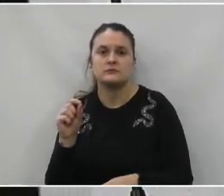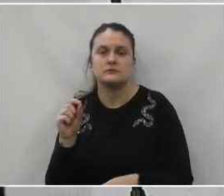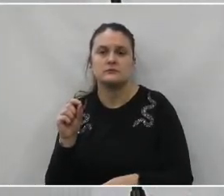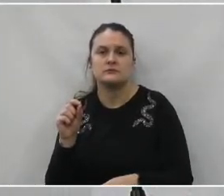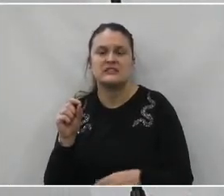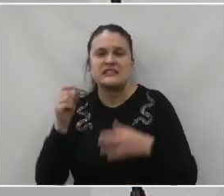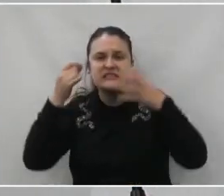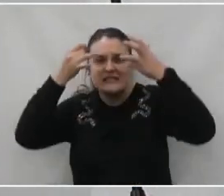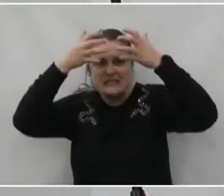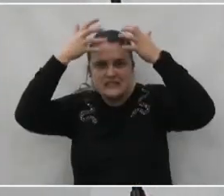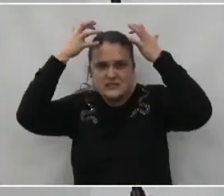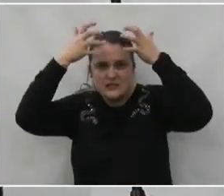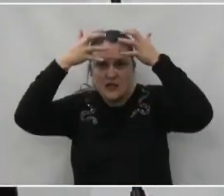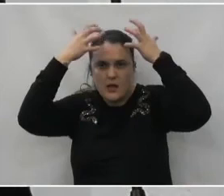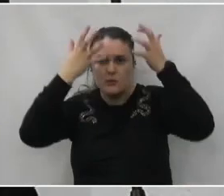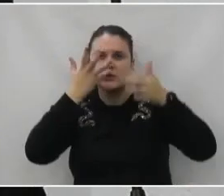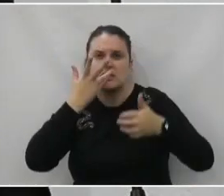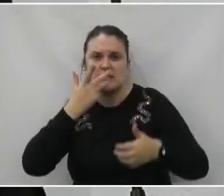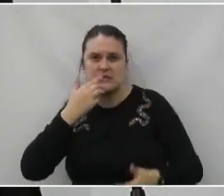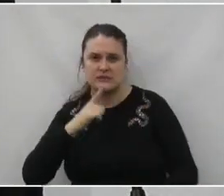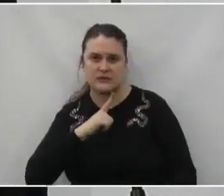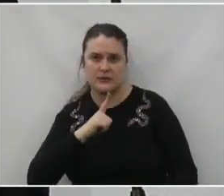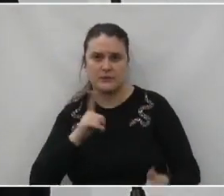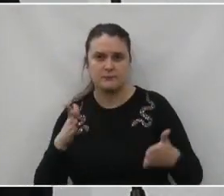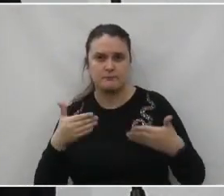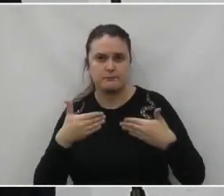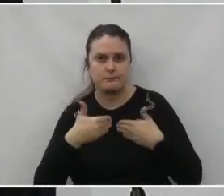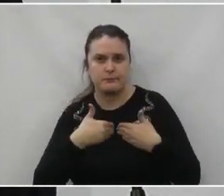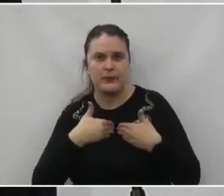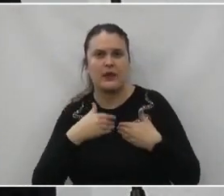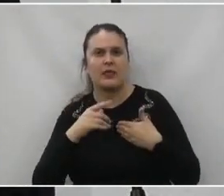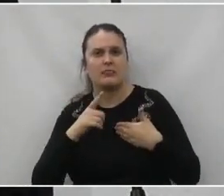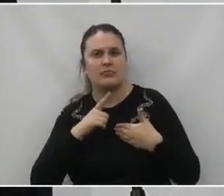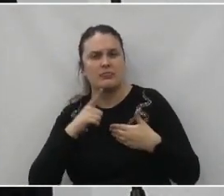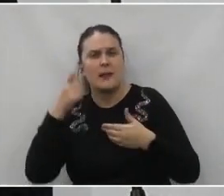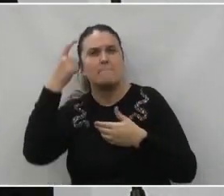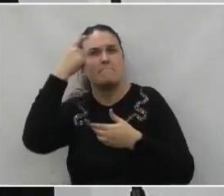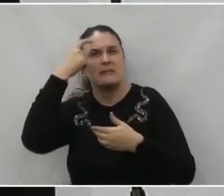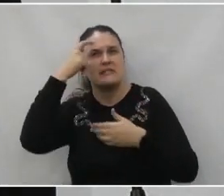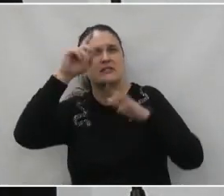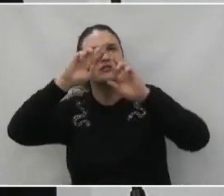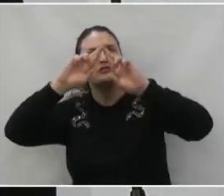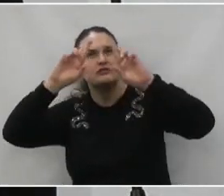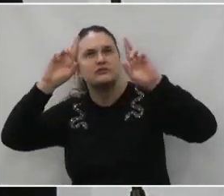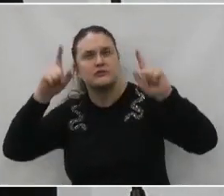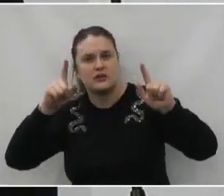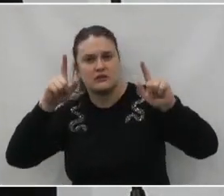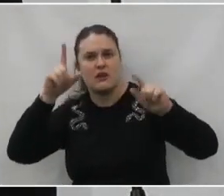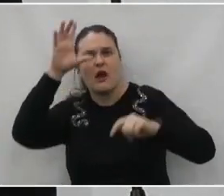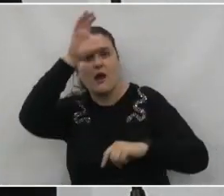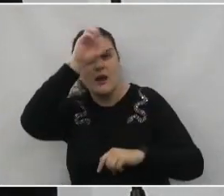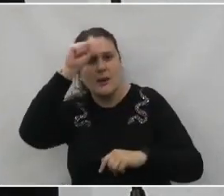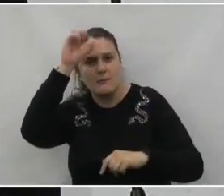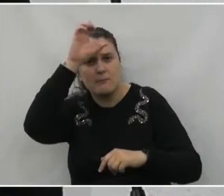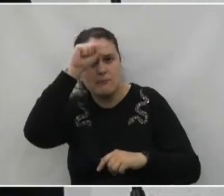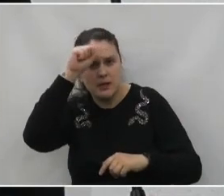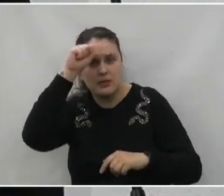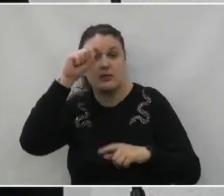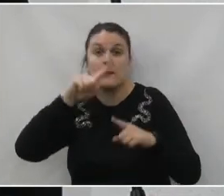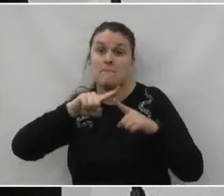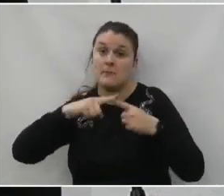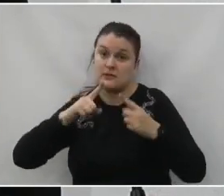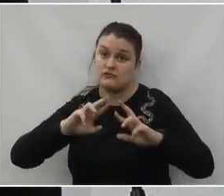o cérebro de uma criança com autismo possui uma forma de pensar diferente, que aprende, portanto, mas de